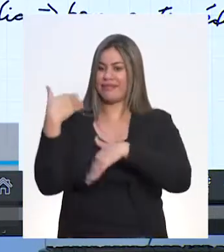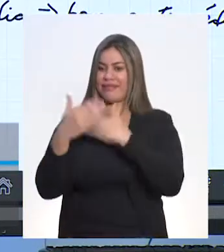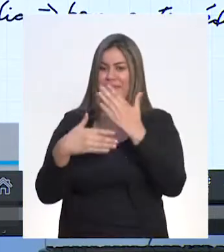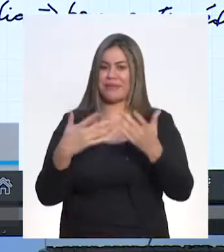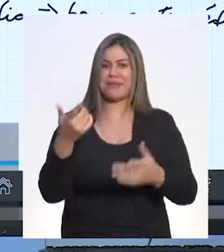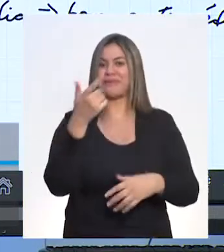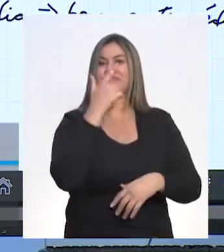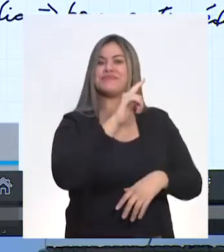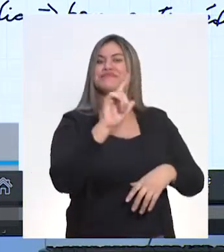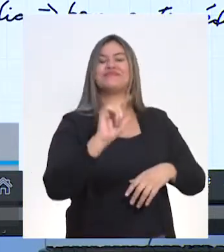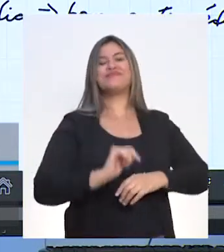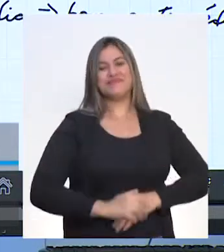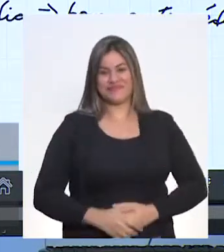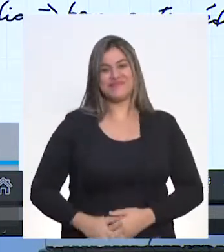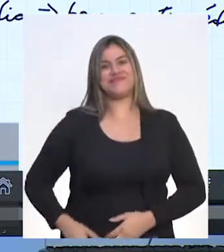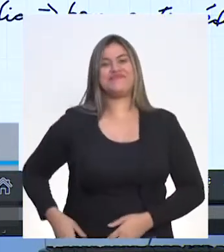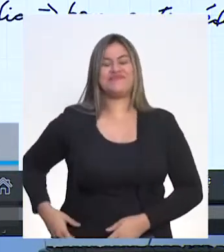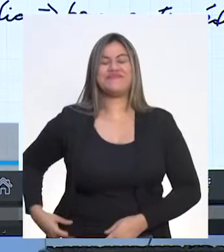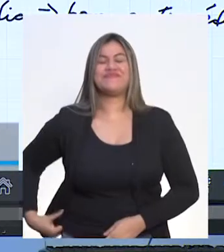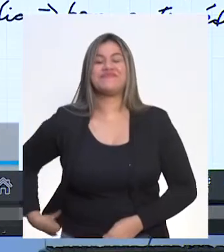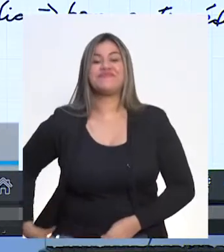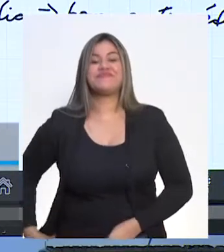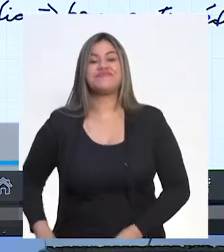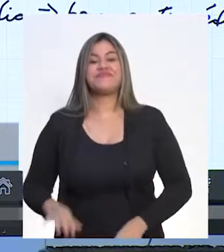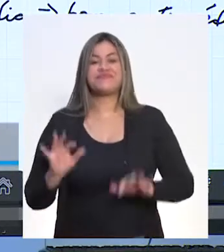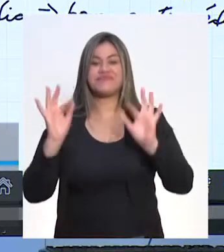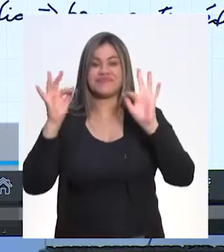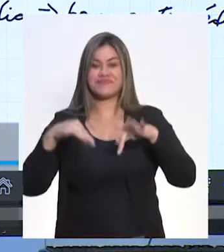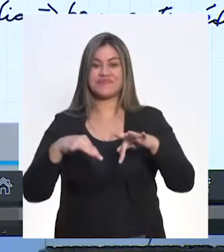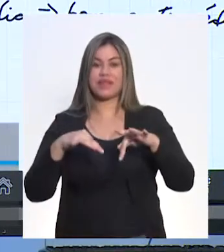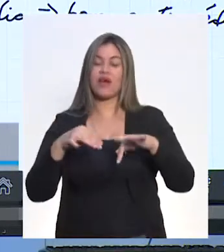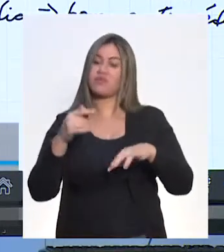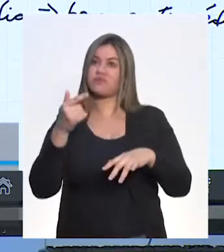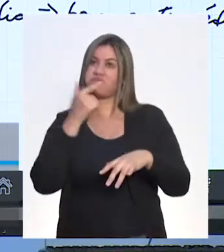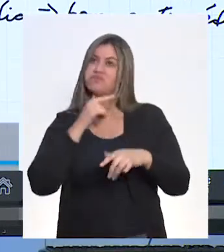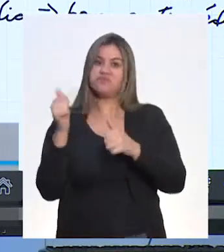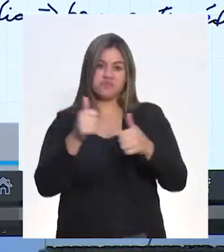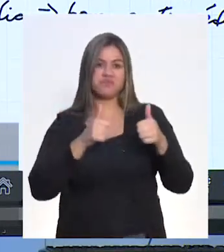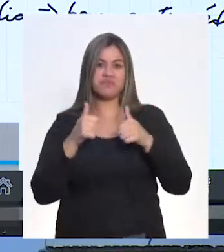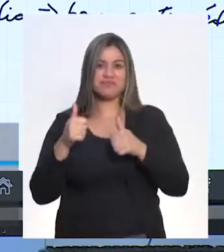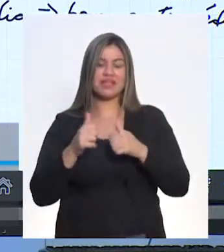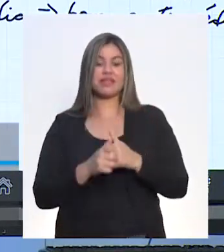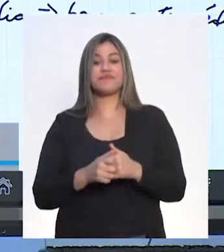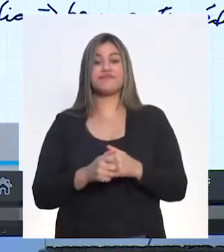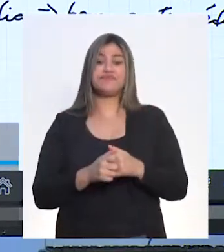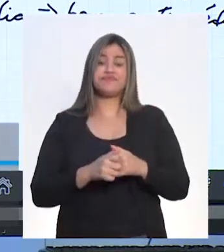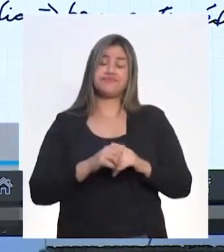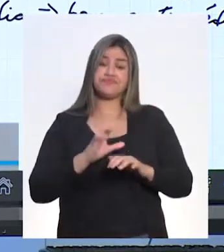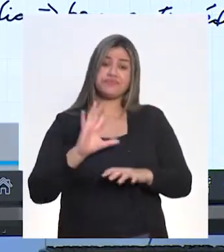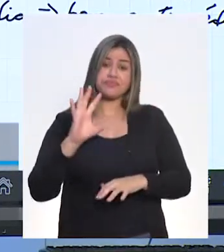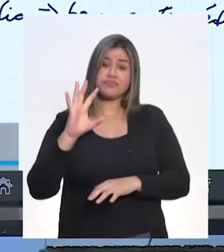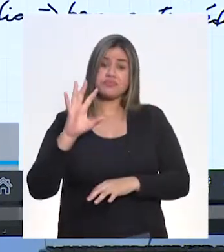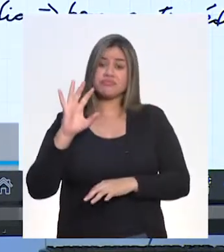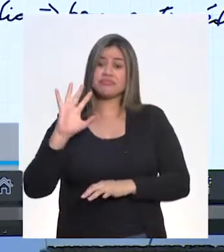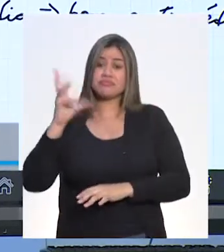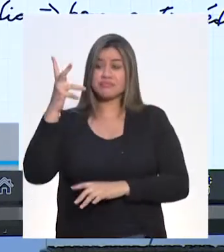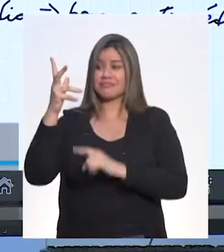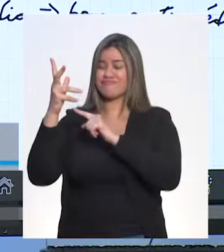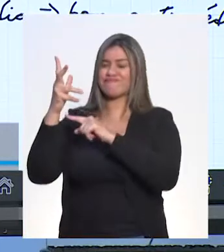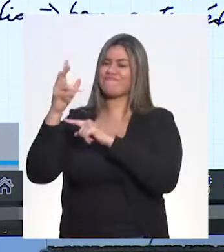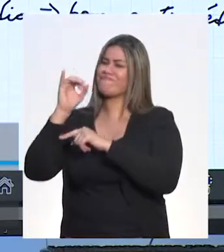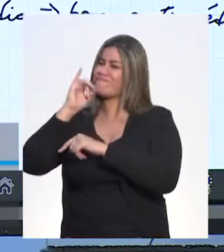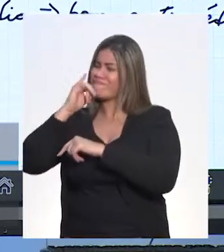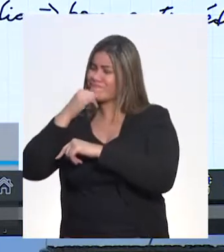Nós chegamos aí a um desfecho final geralmente favorável. A comédia, diferente da tragédia, ela sempre tem um final favorável ao